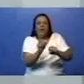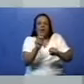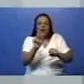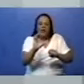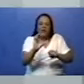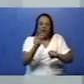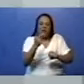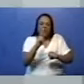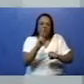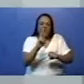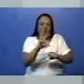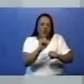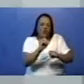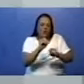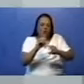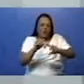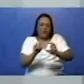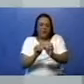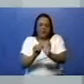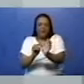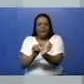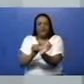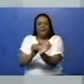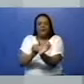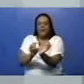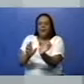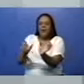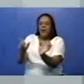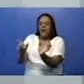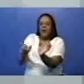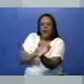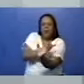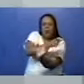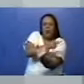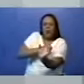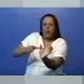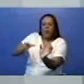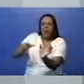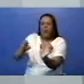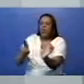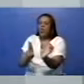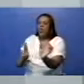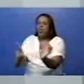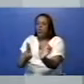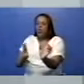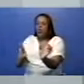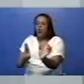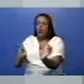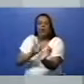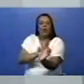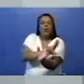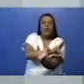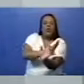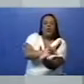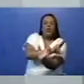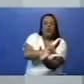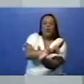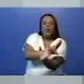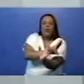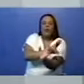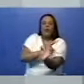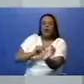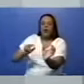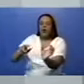quais palavras que giram em torno desse substantivo? Que é o nome. Então, quais palavras que vão ao redor